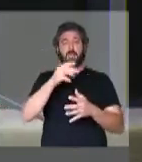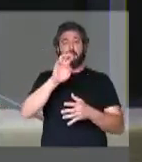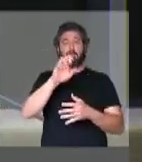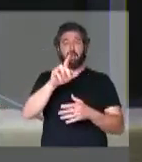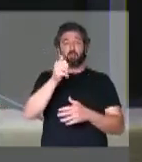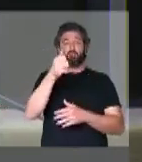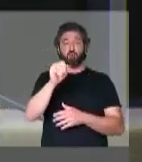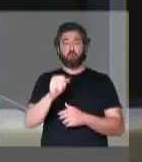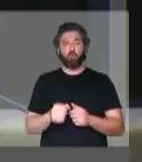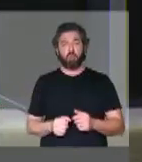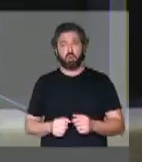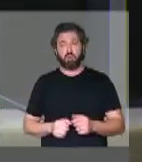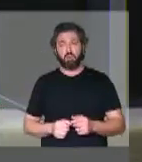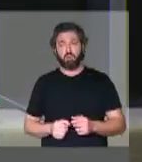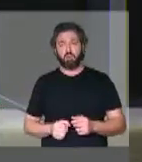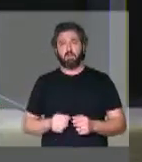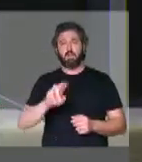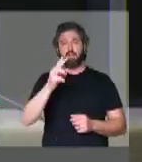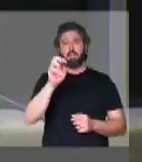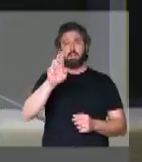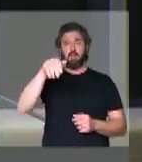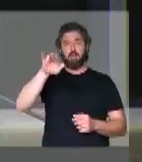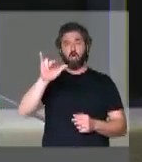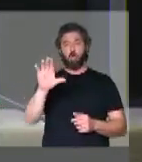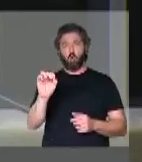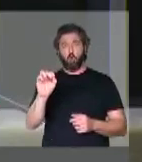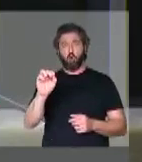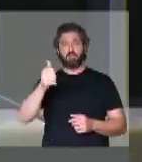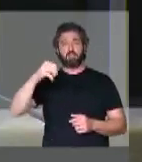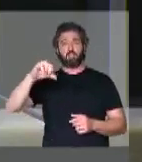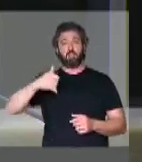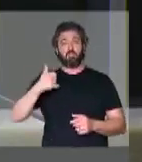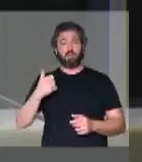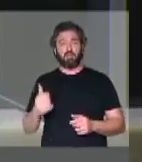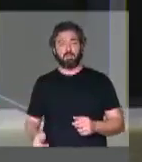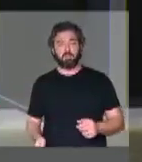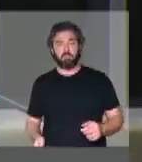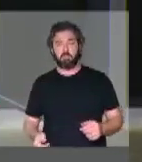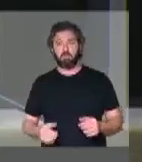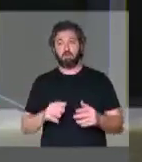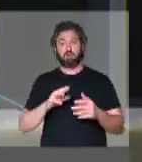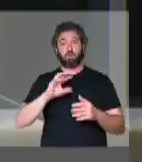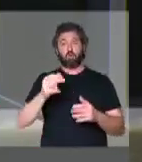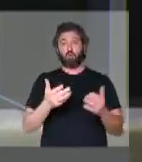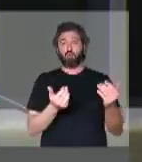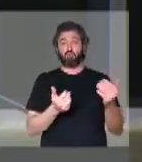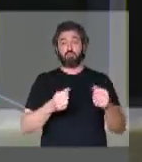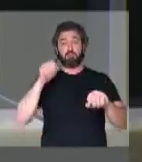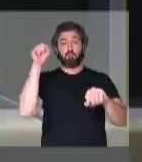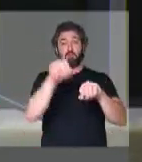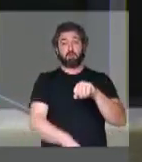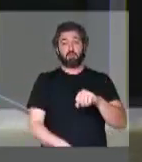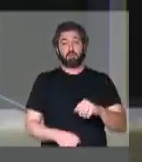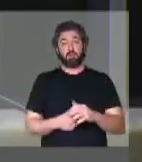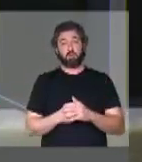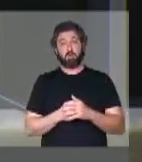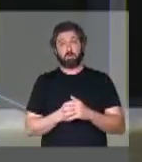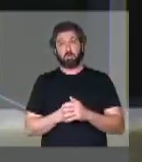Gabriel, de 18 anos, o Henrico, 19 anos, todos jovens